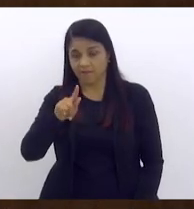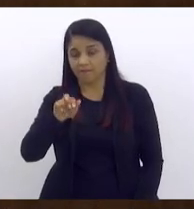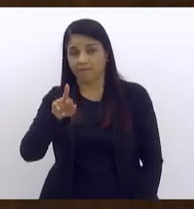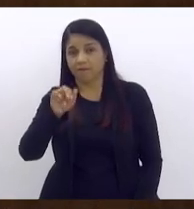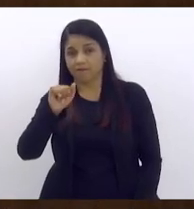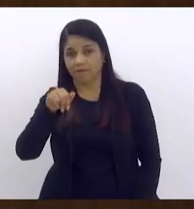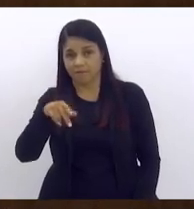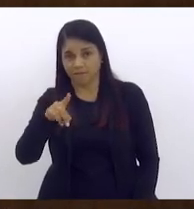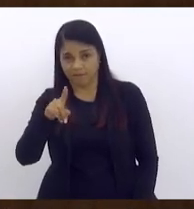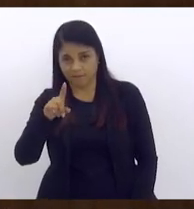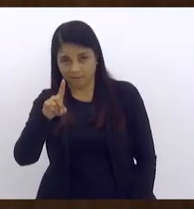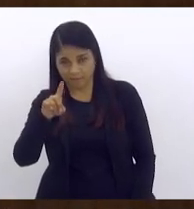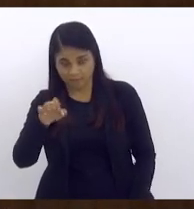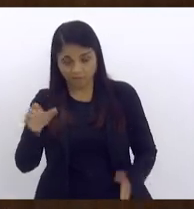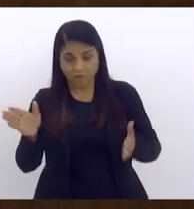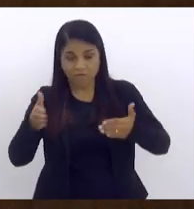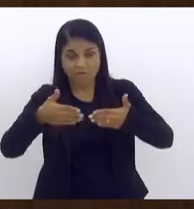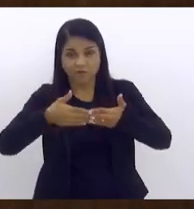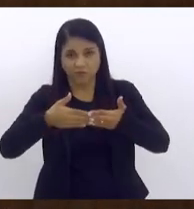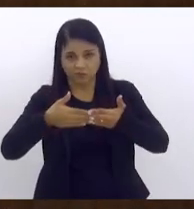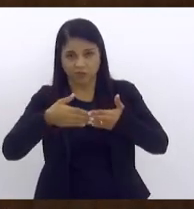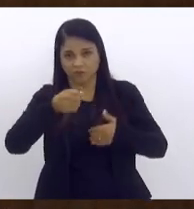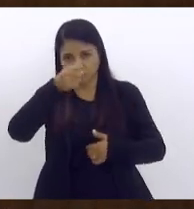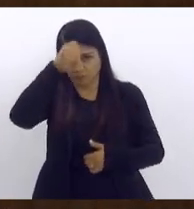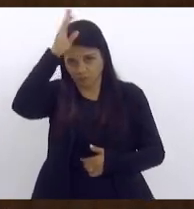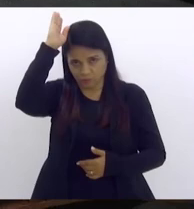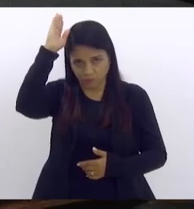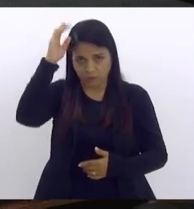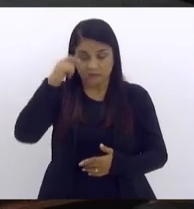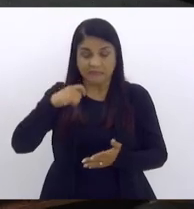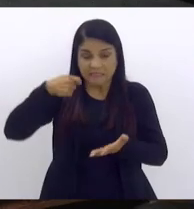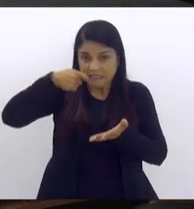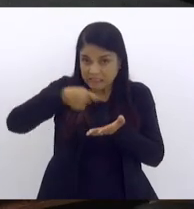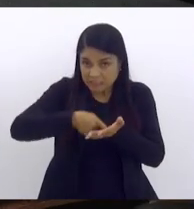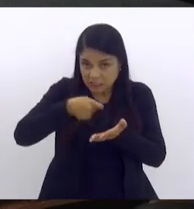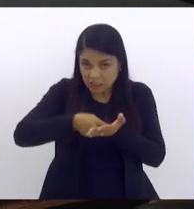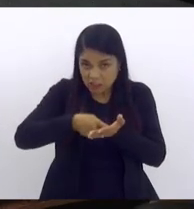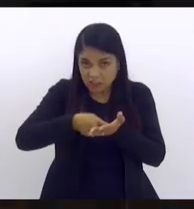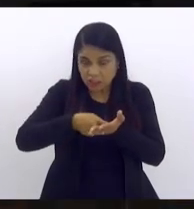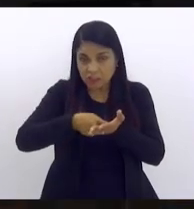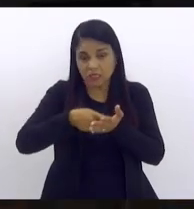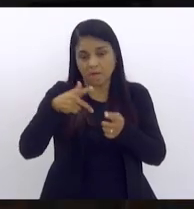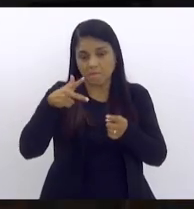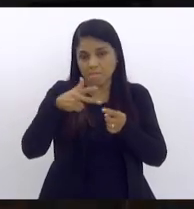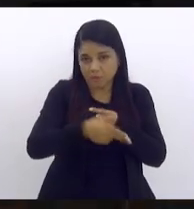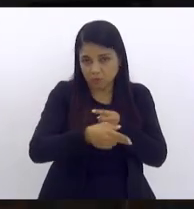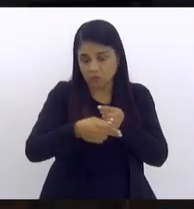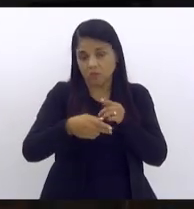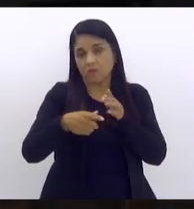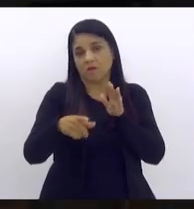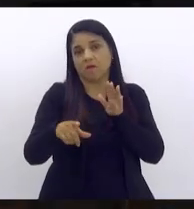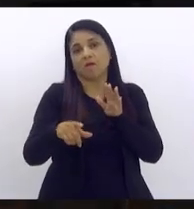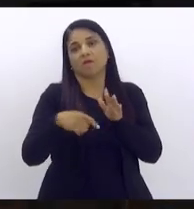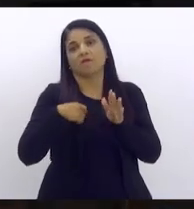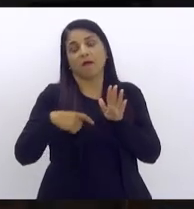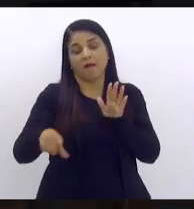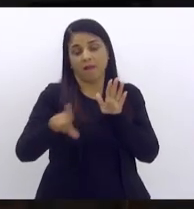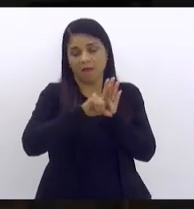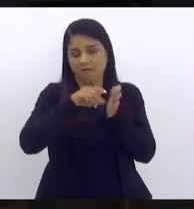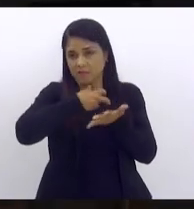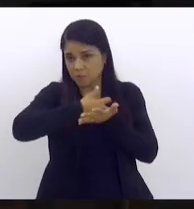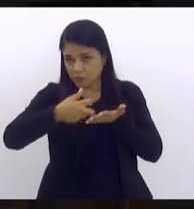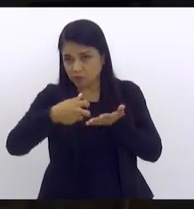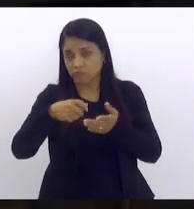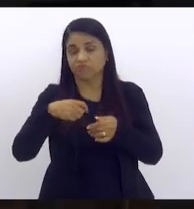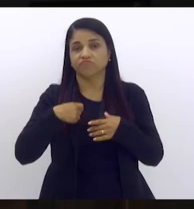em funcionamento, sofrerá com rigor das leis. Muito obrigado, presidente. Tá bom, deputado Paul Bell. Não havendo mais